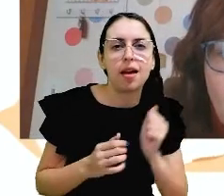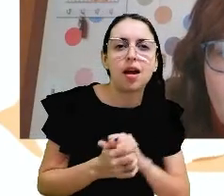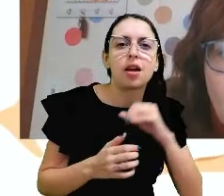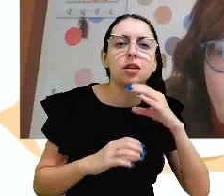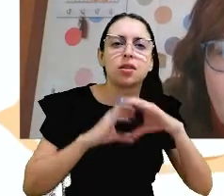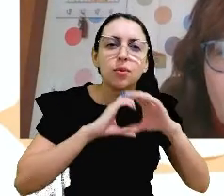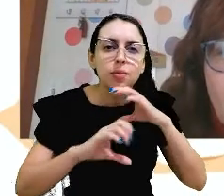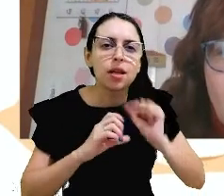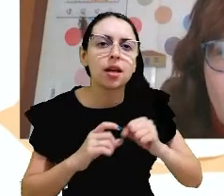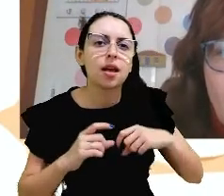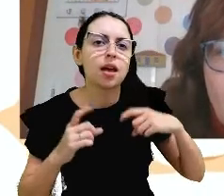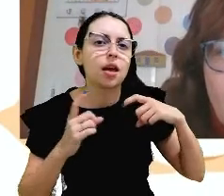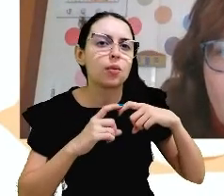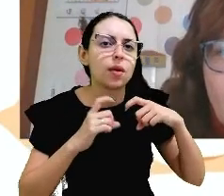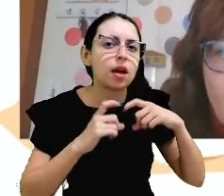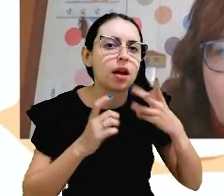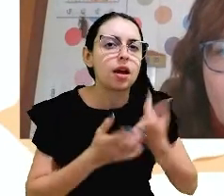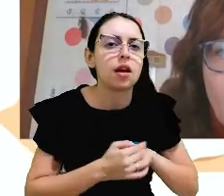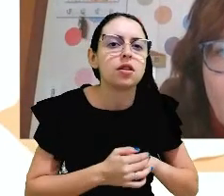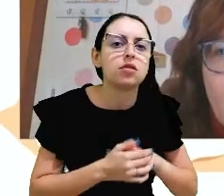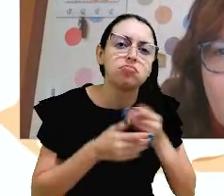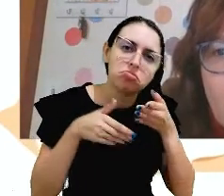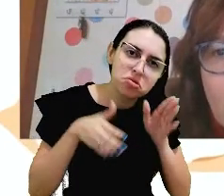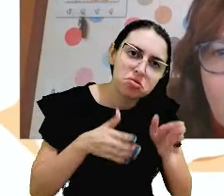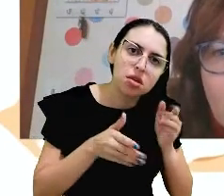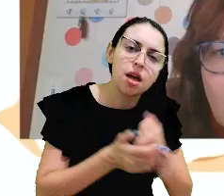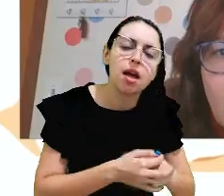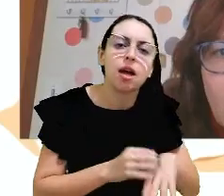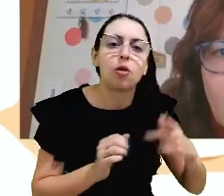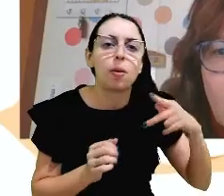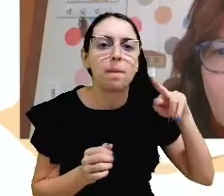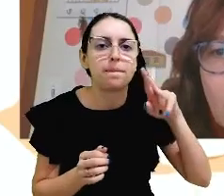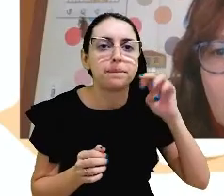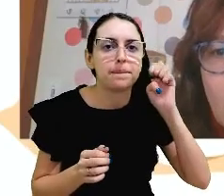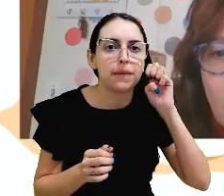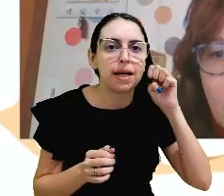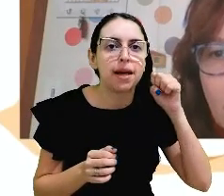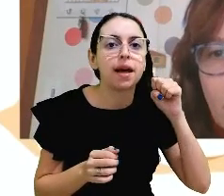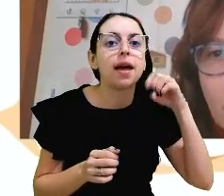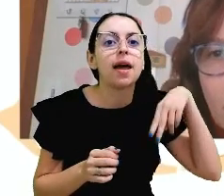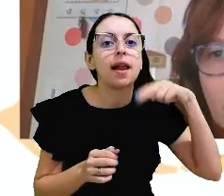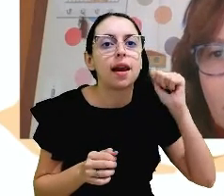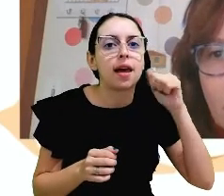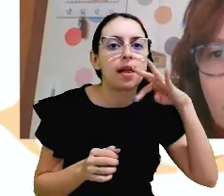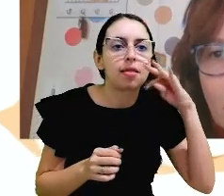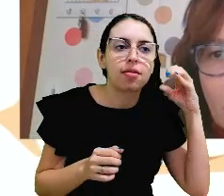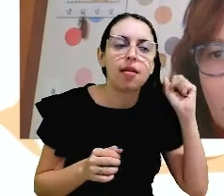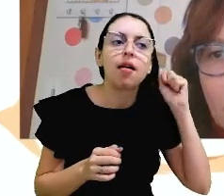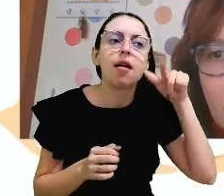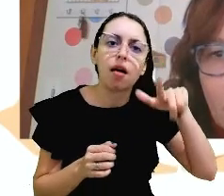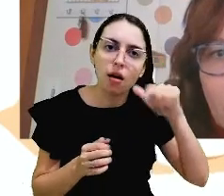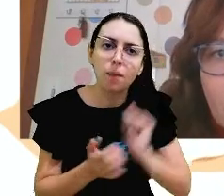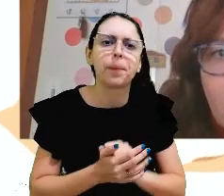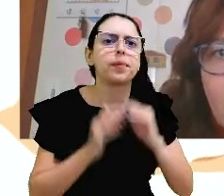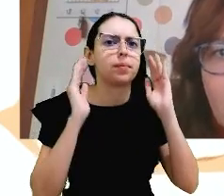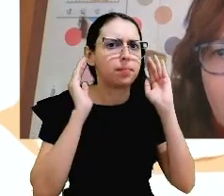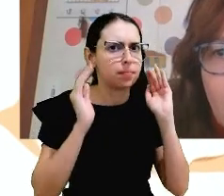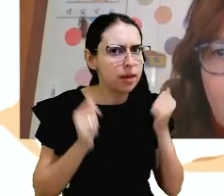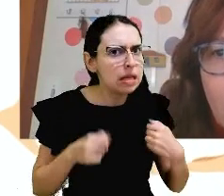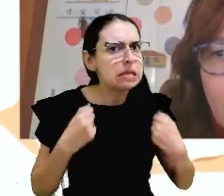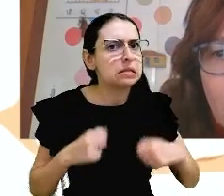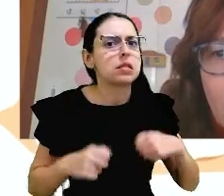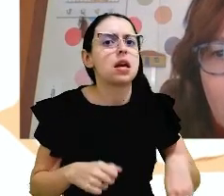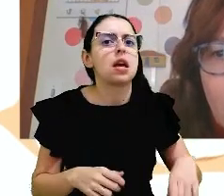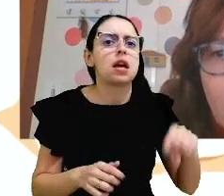encaminham mulheres para o pré-natal, elas exigem que a sua clientela faça o pré-natal, na grande maioria das parteiras, né,